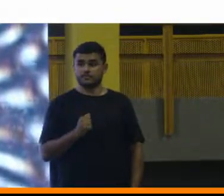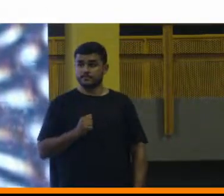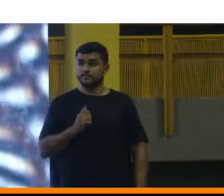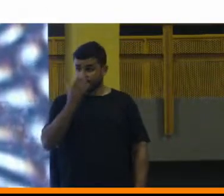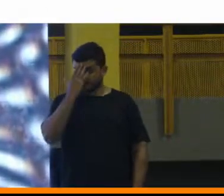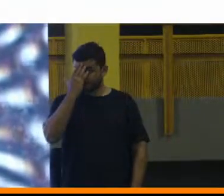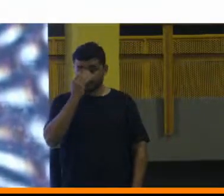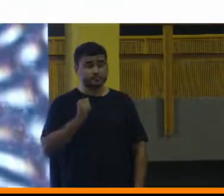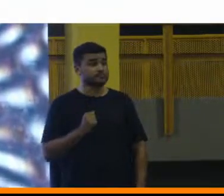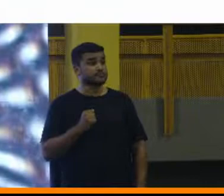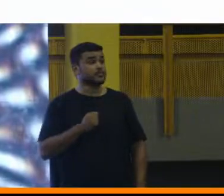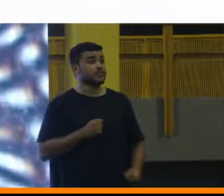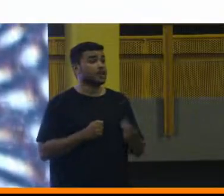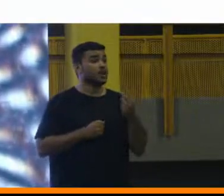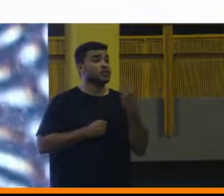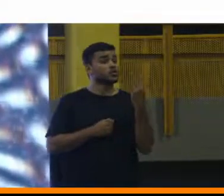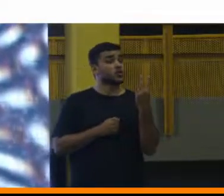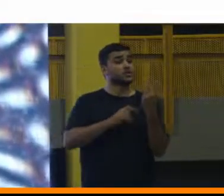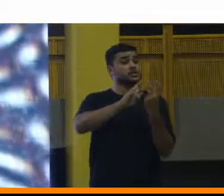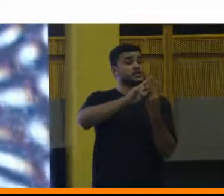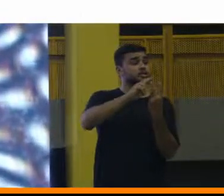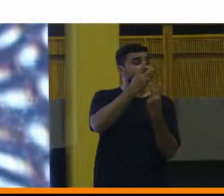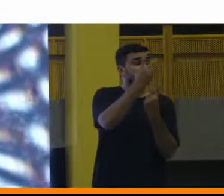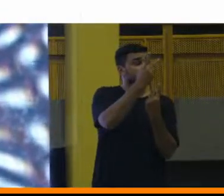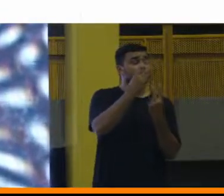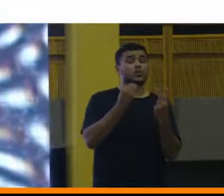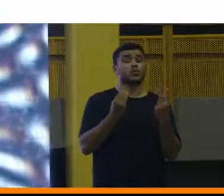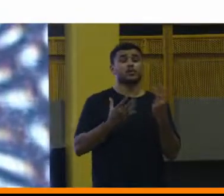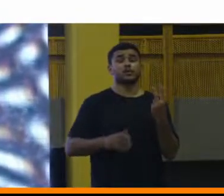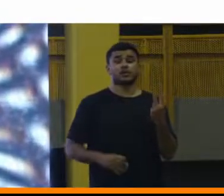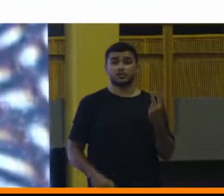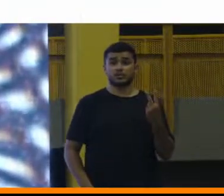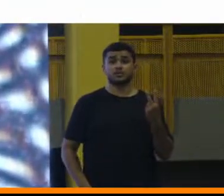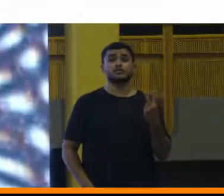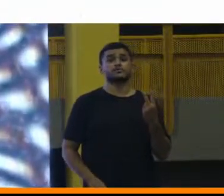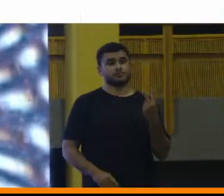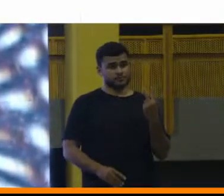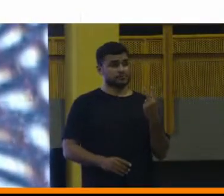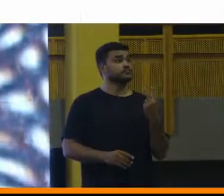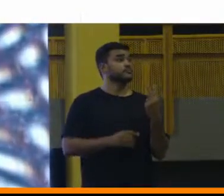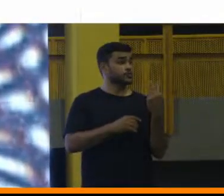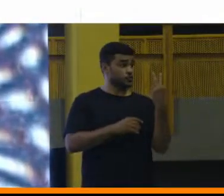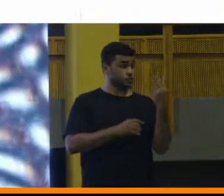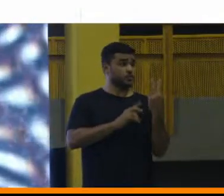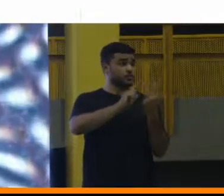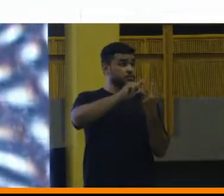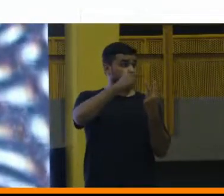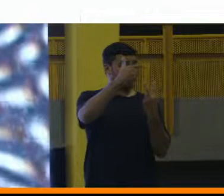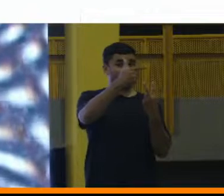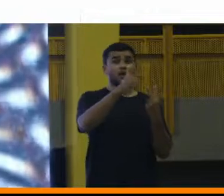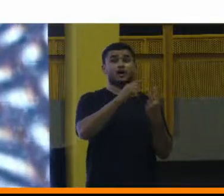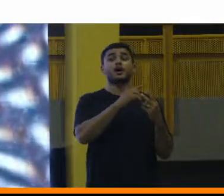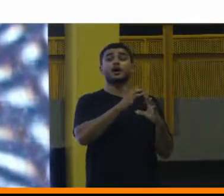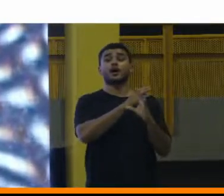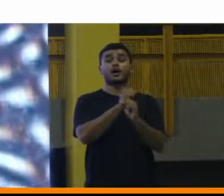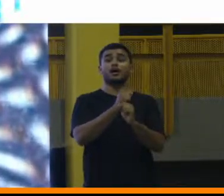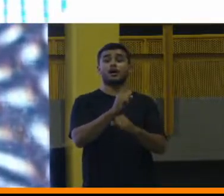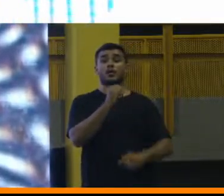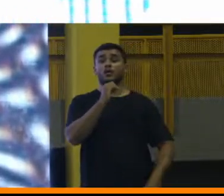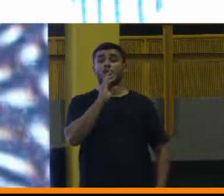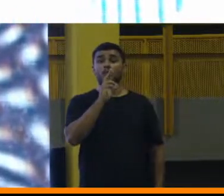que é 2 ao quadrado? 4. Então, quando você